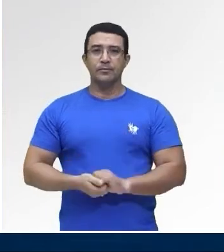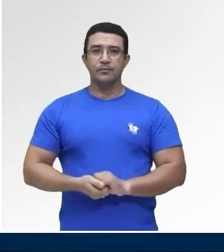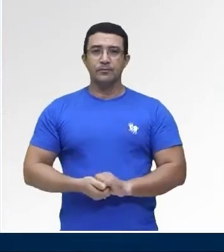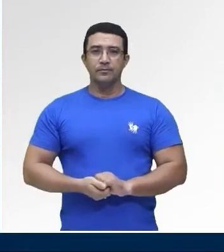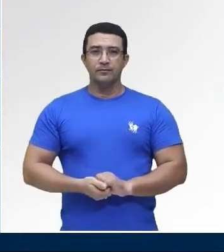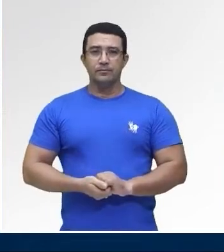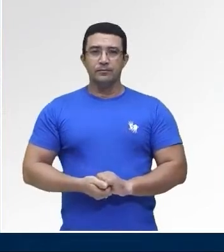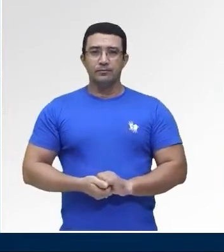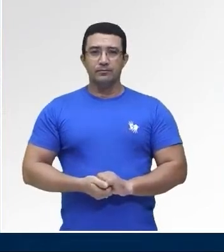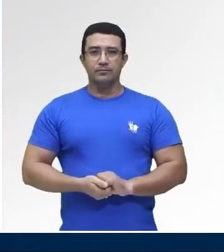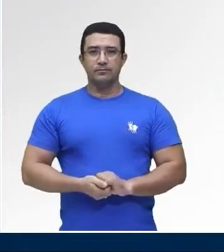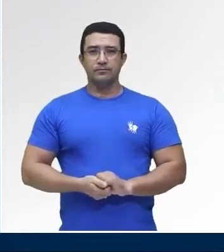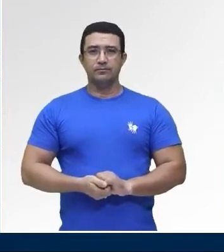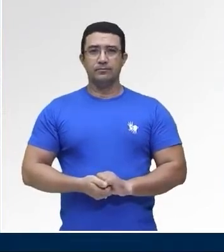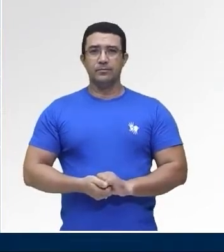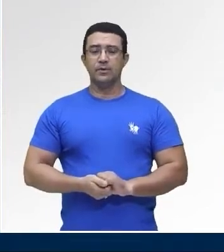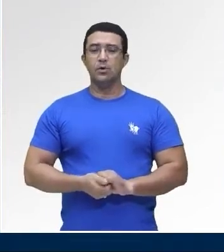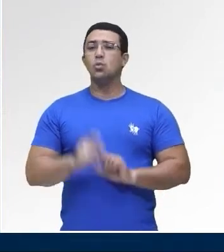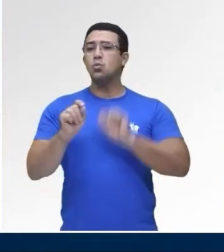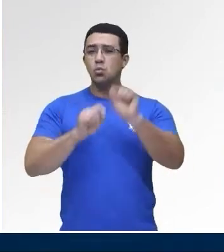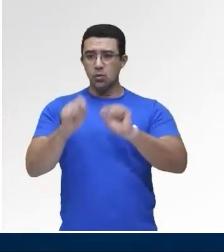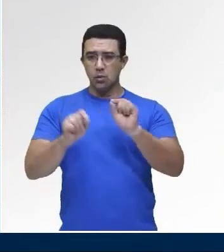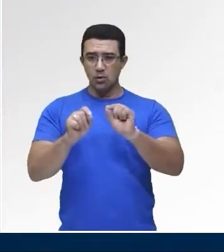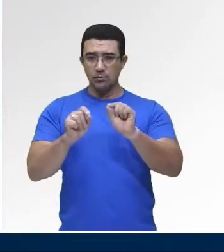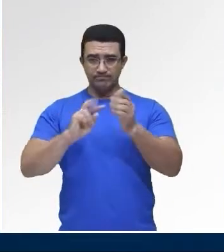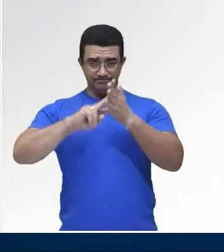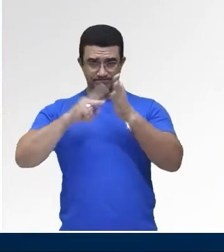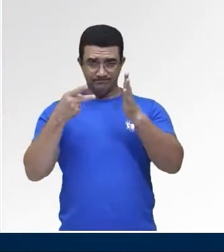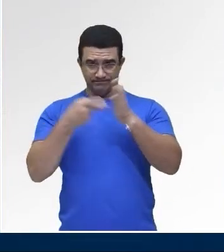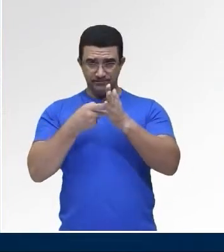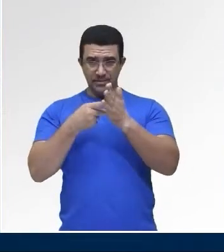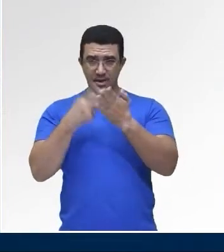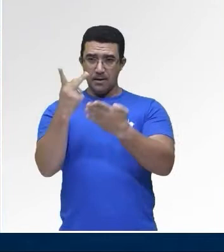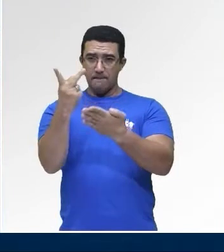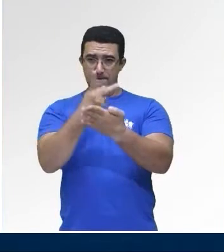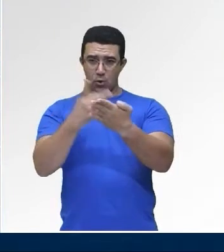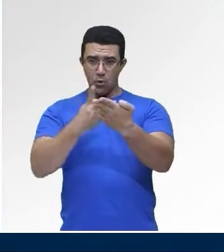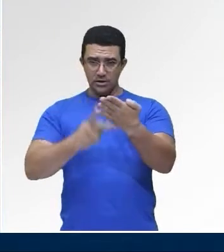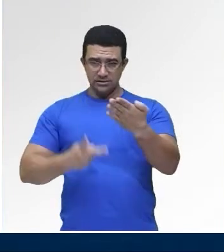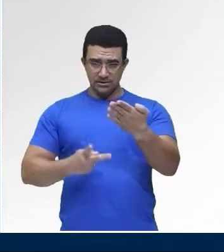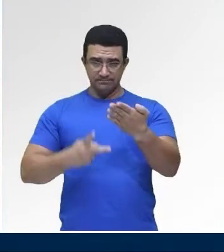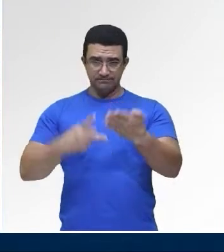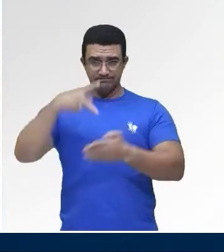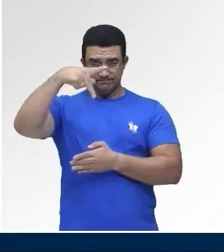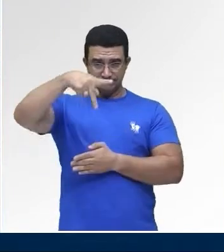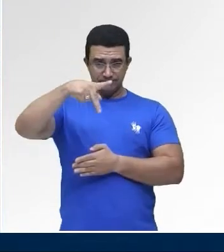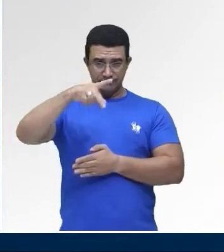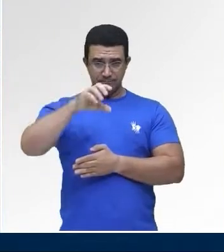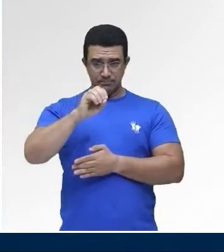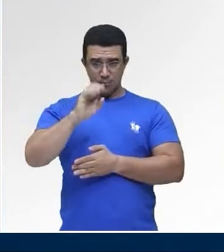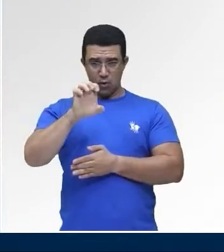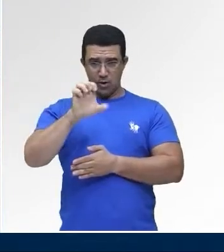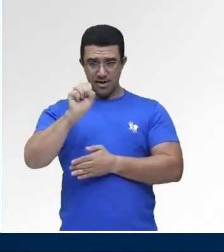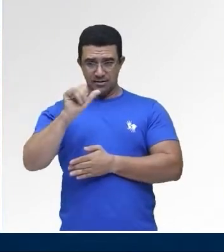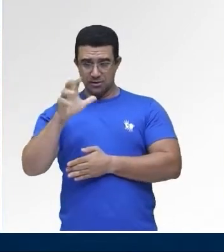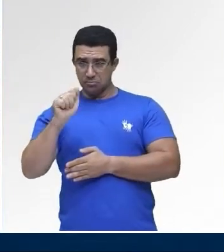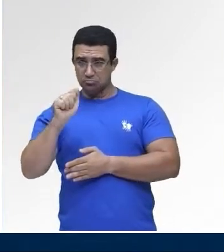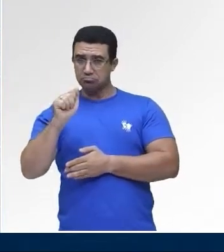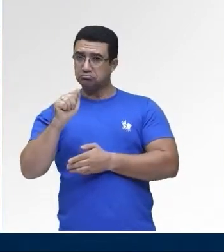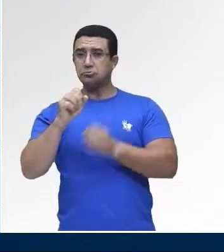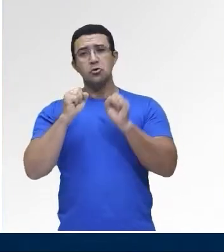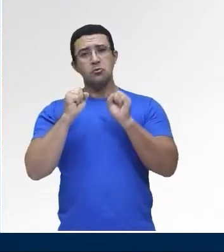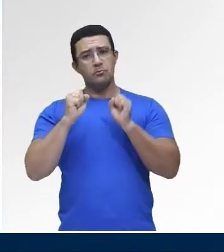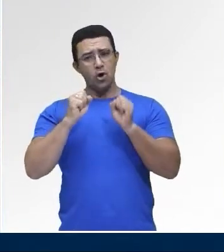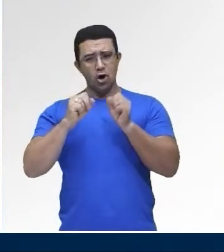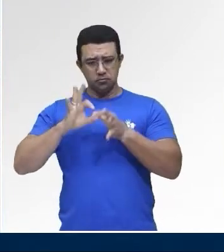poema. E a poesia, o que vem ser a poesia? A poesia ela pode estar associada a